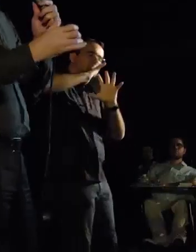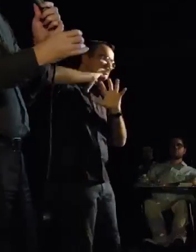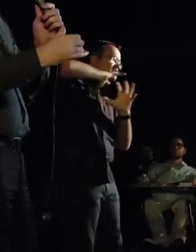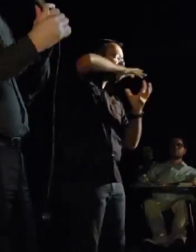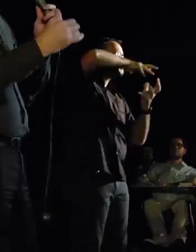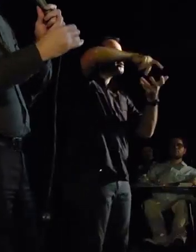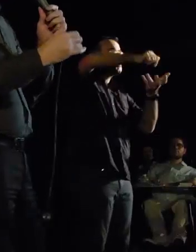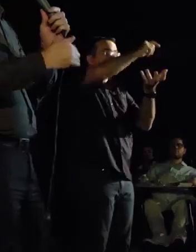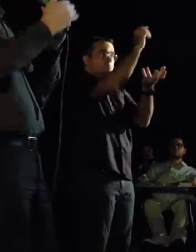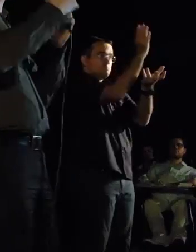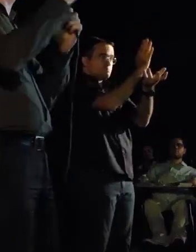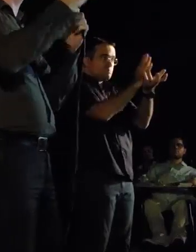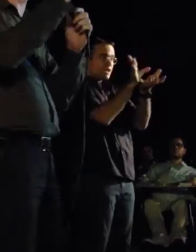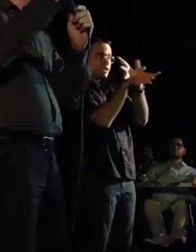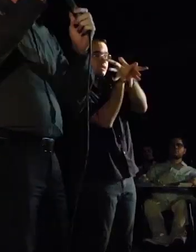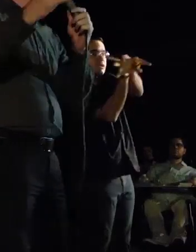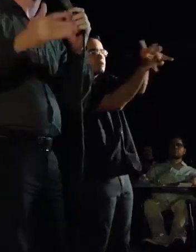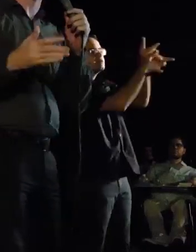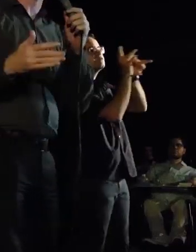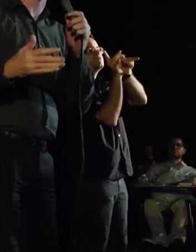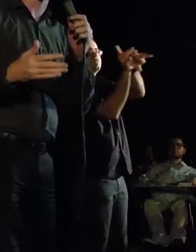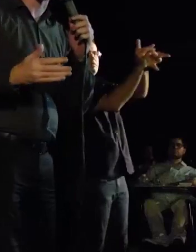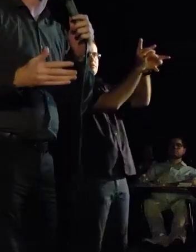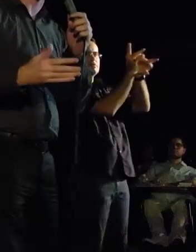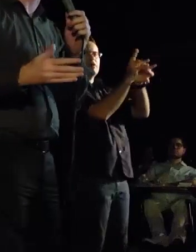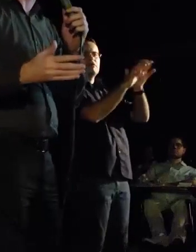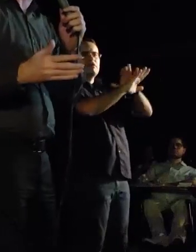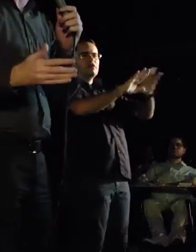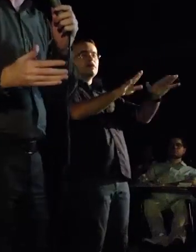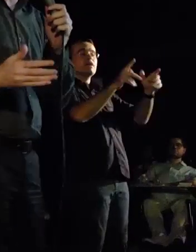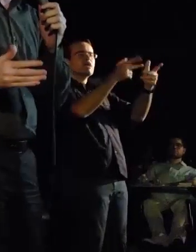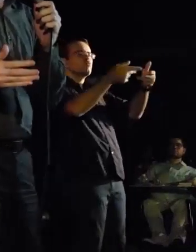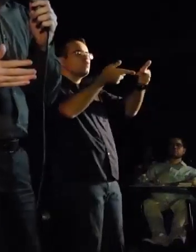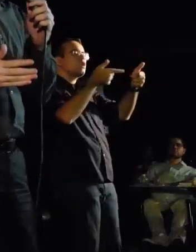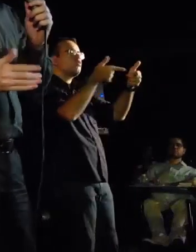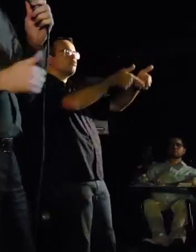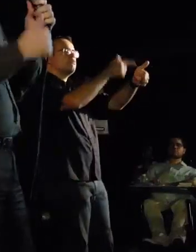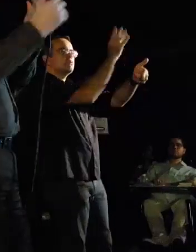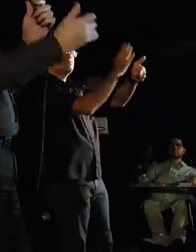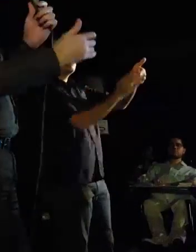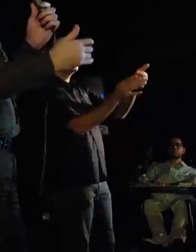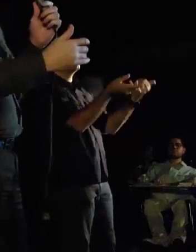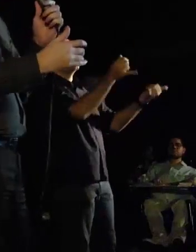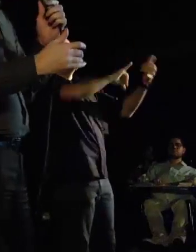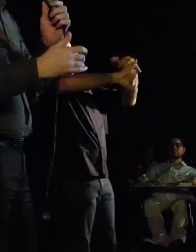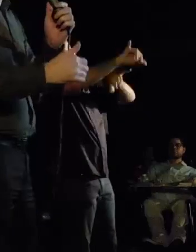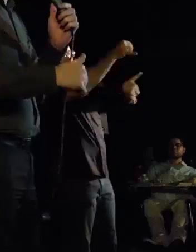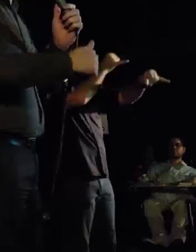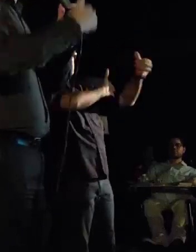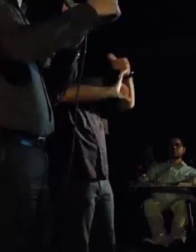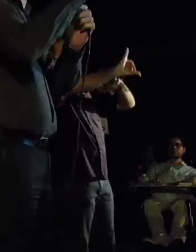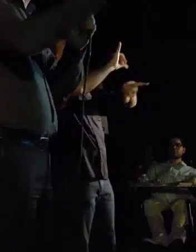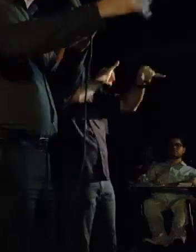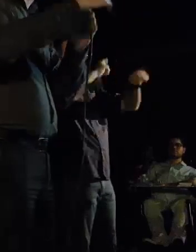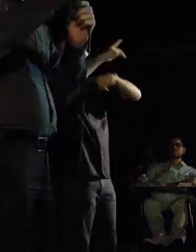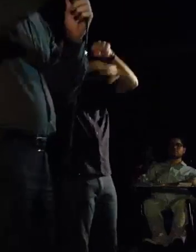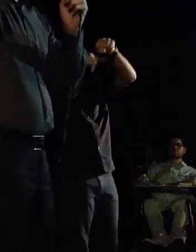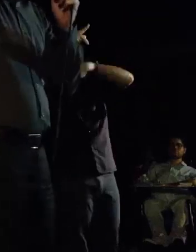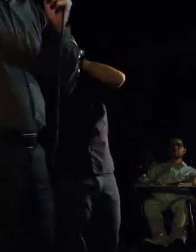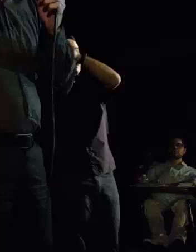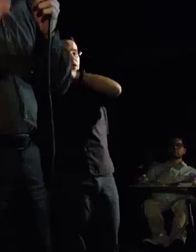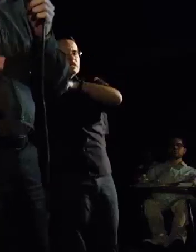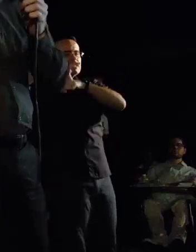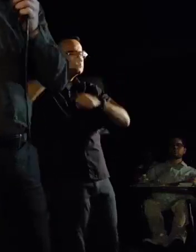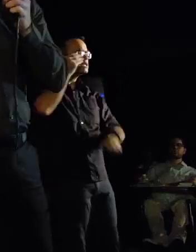e o Brasil é talvez o grande laboratório desse processo global. Então significa que, dependendo